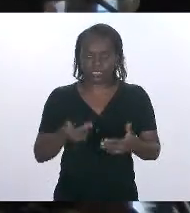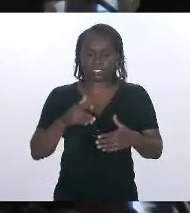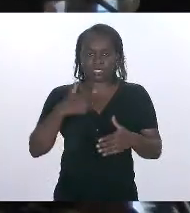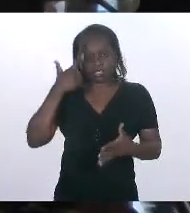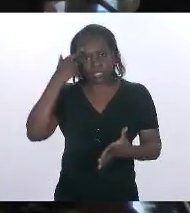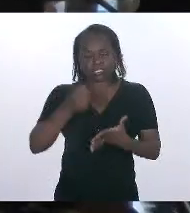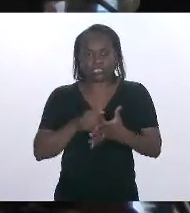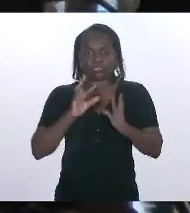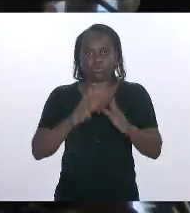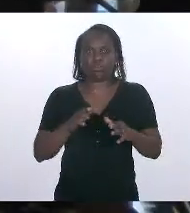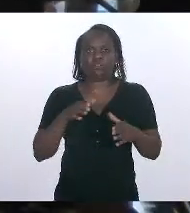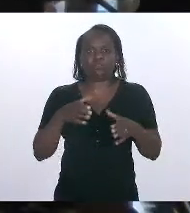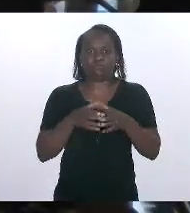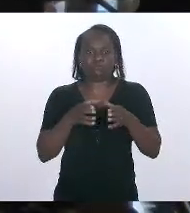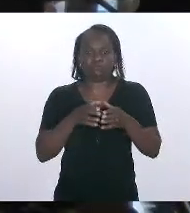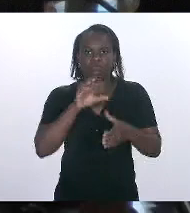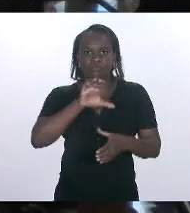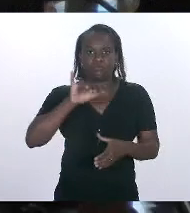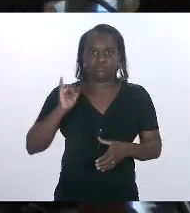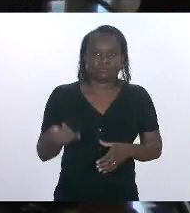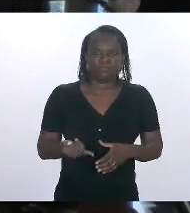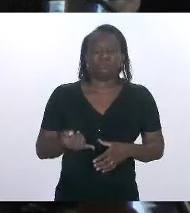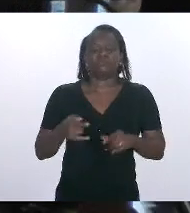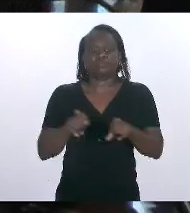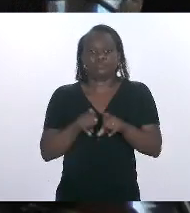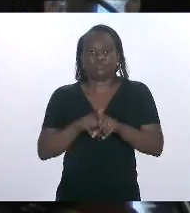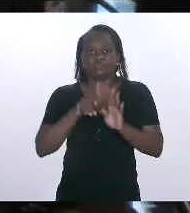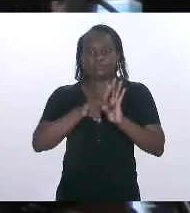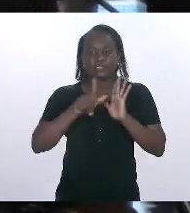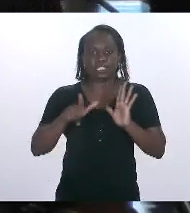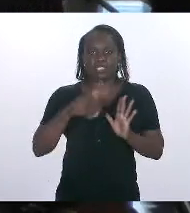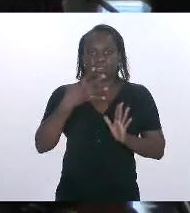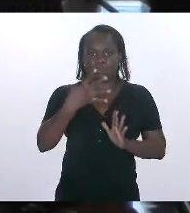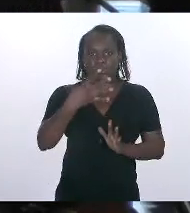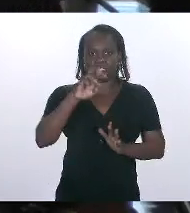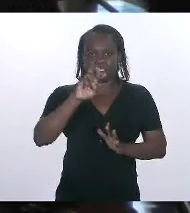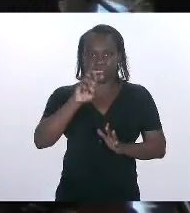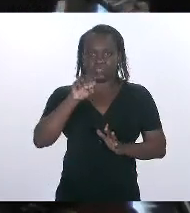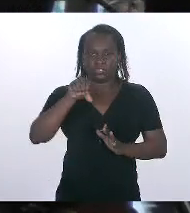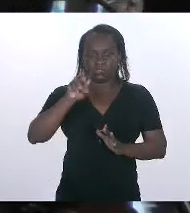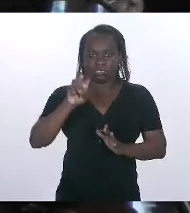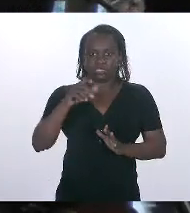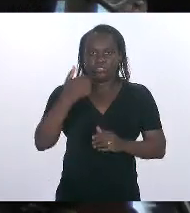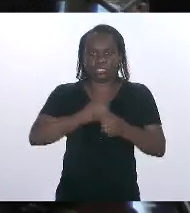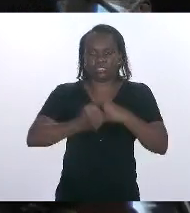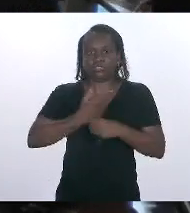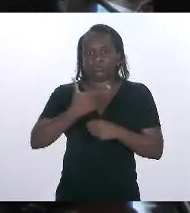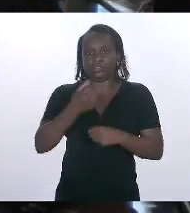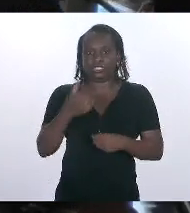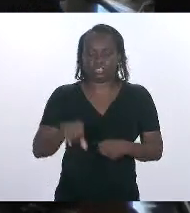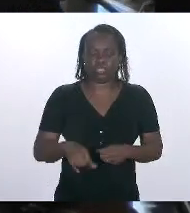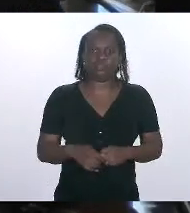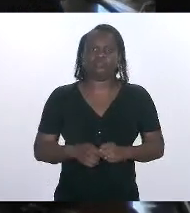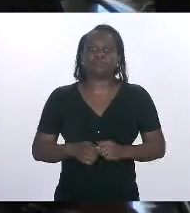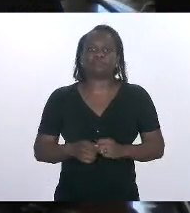CCJ. Com certeza. E baixa em diligência o PL 495/2019. Luiz Boa Paulo. decisão. Deputado Questão de ordem, Luiz Paulo. presidente. Presidente,